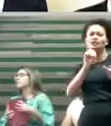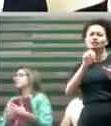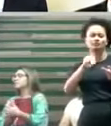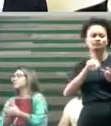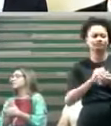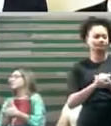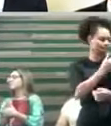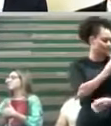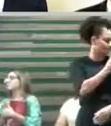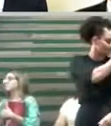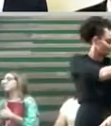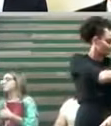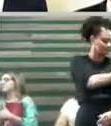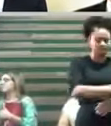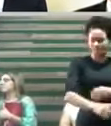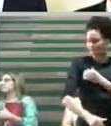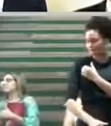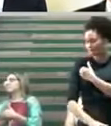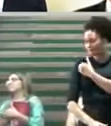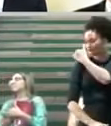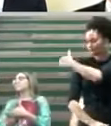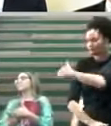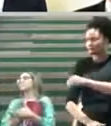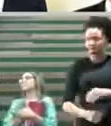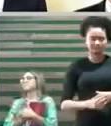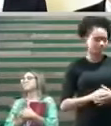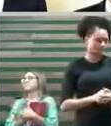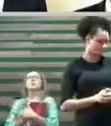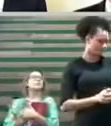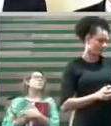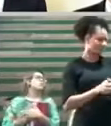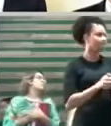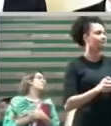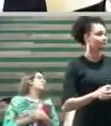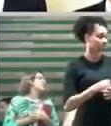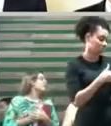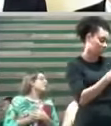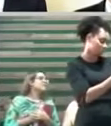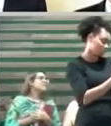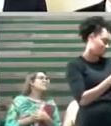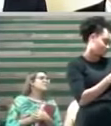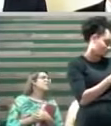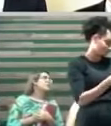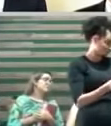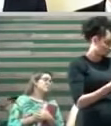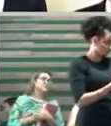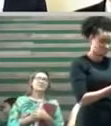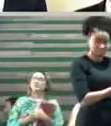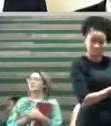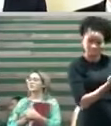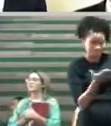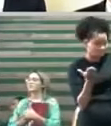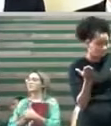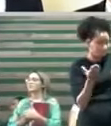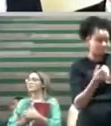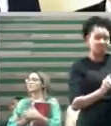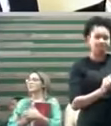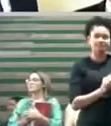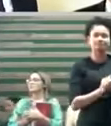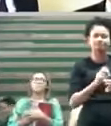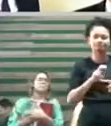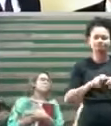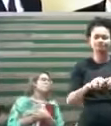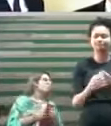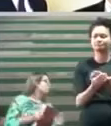Olhe para quem está ao seu lado e diga: entre 0 a 20. Pode sentar.